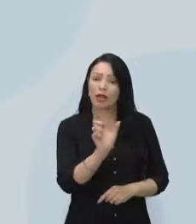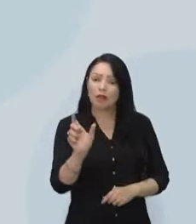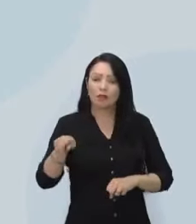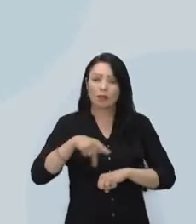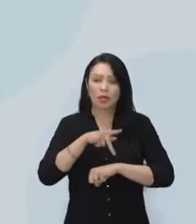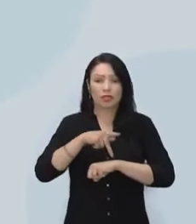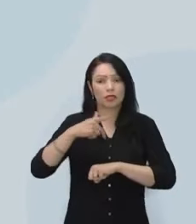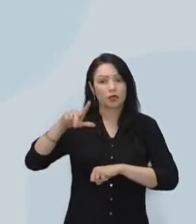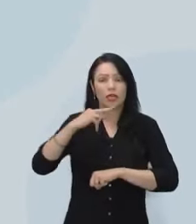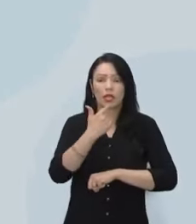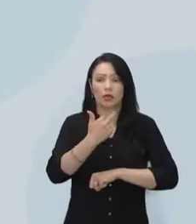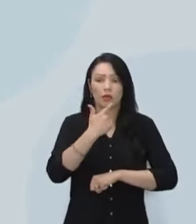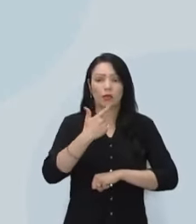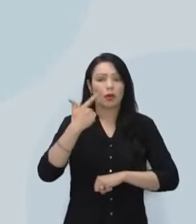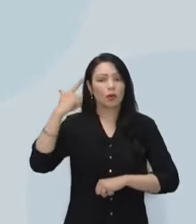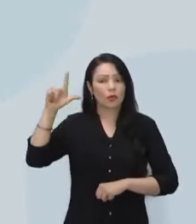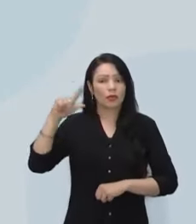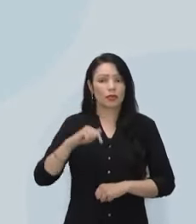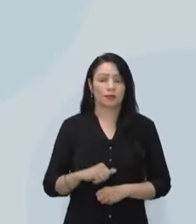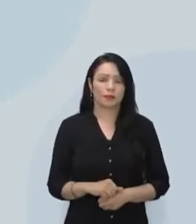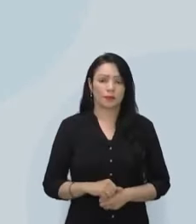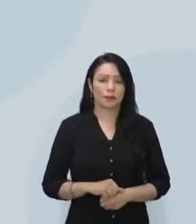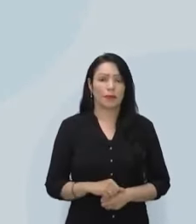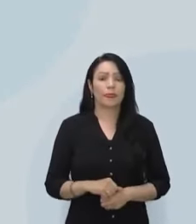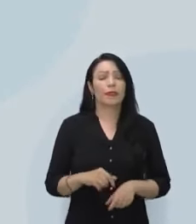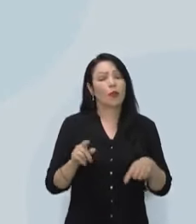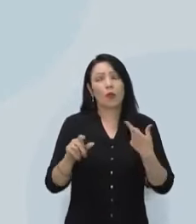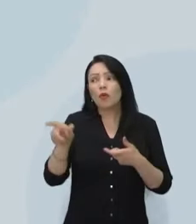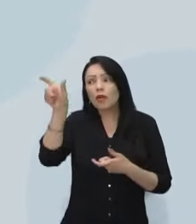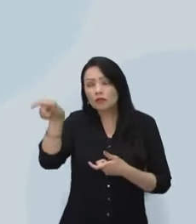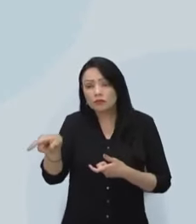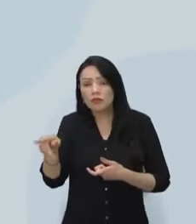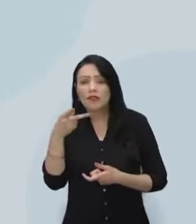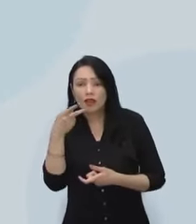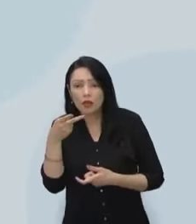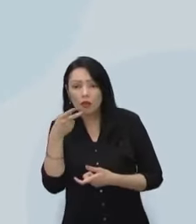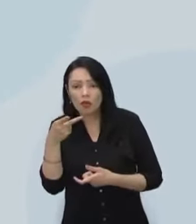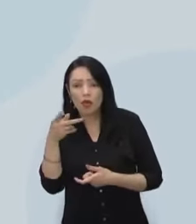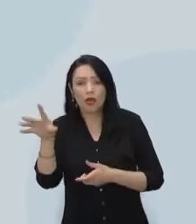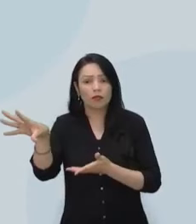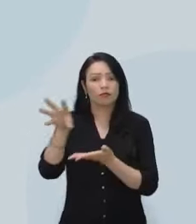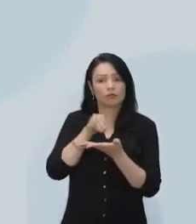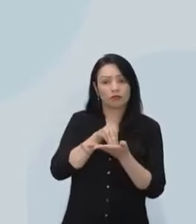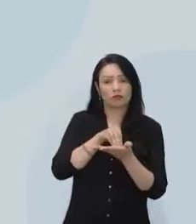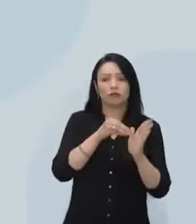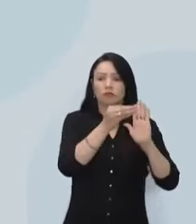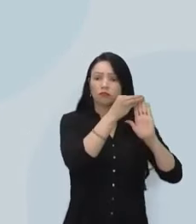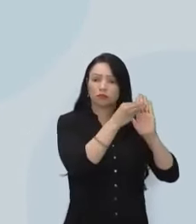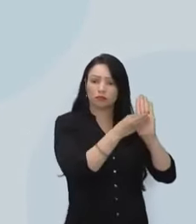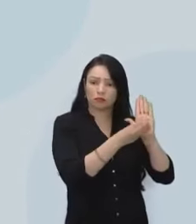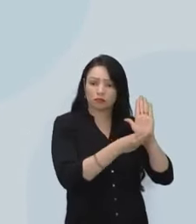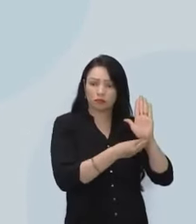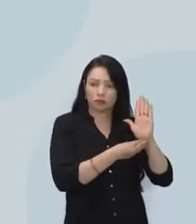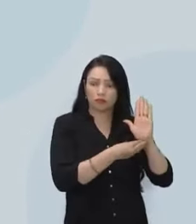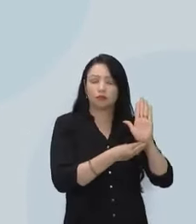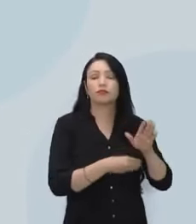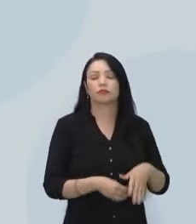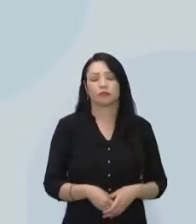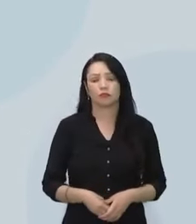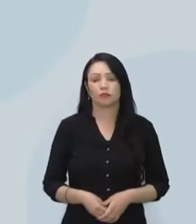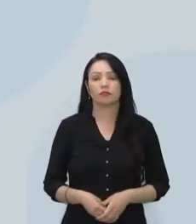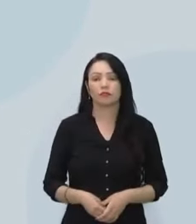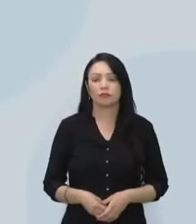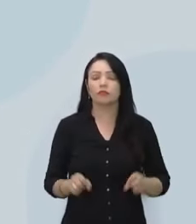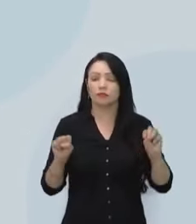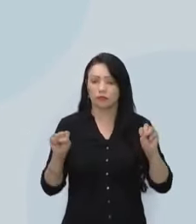também é correto usar aspas para isso. Reproduzir a fala de alguém que está fora do texto, uma fala que você quer fazer uma citação, também.